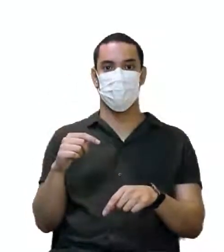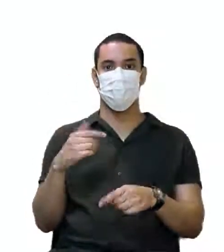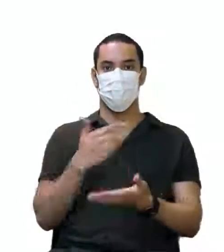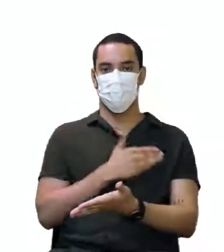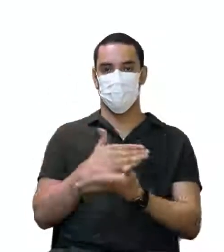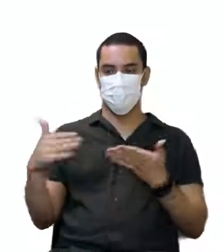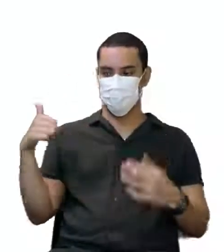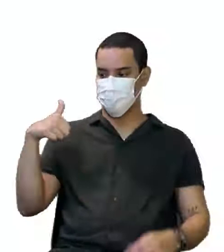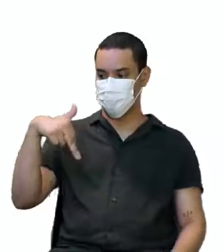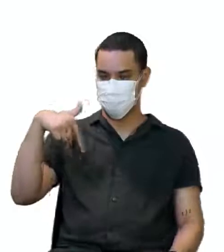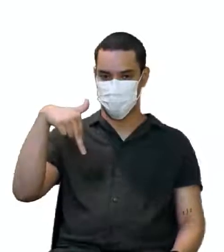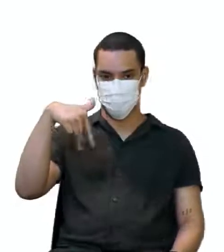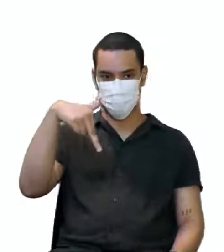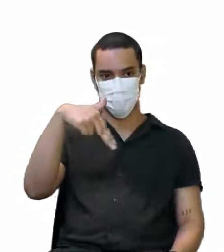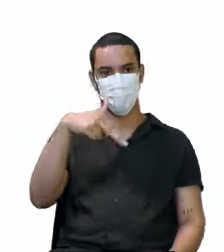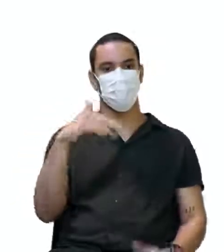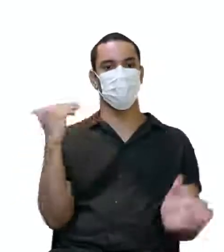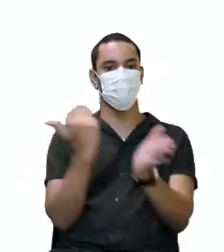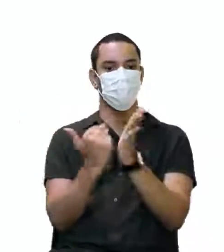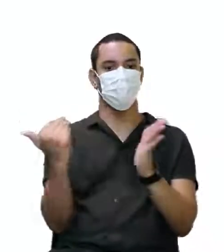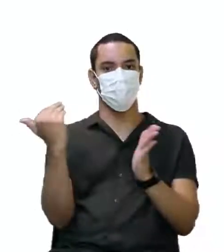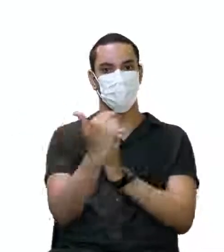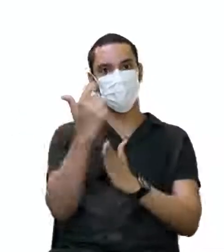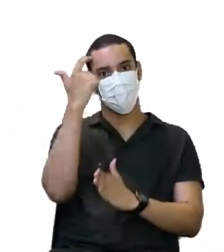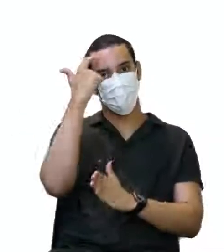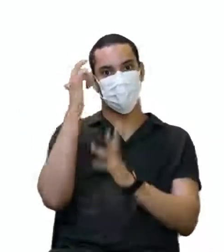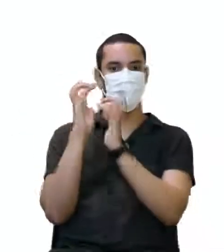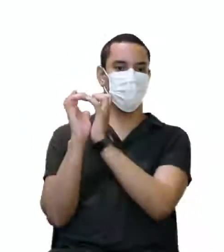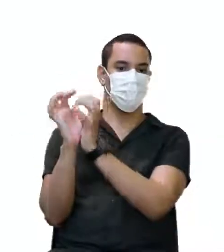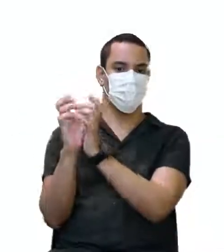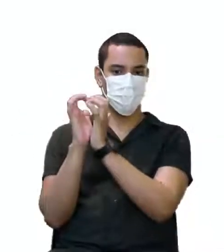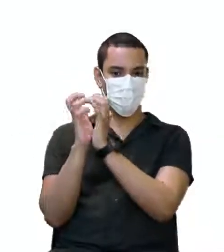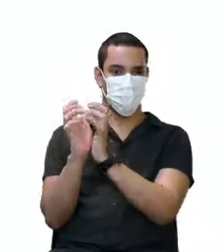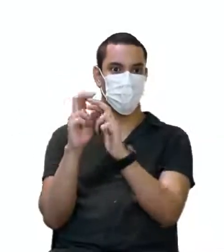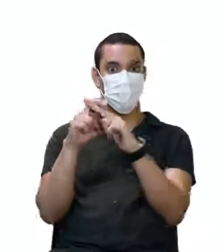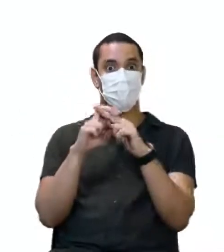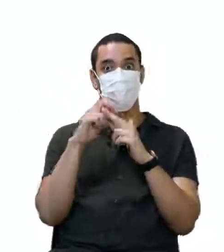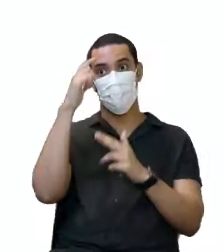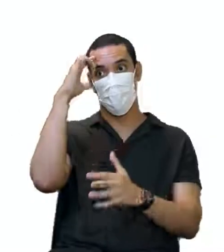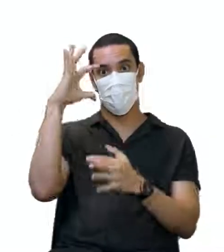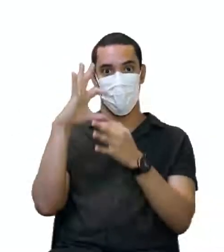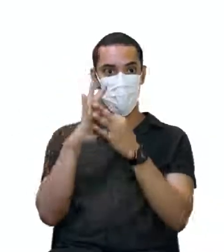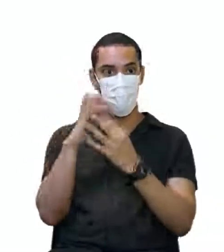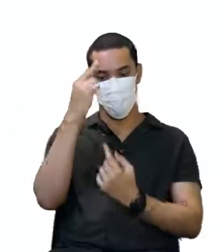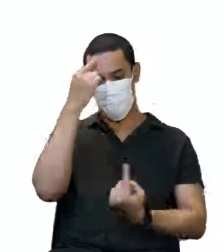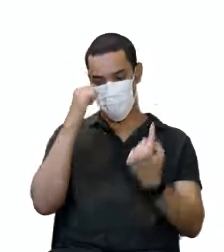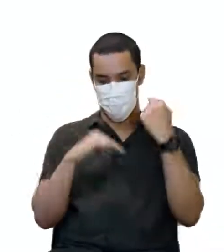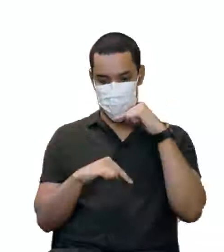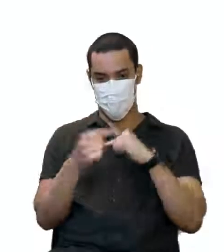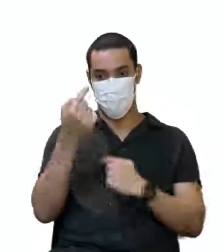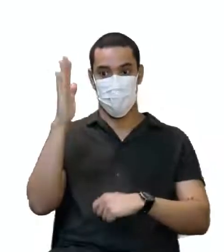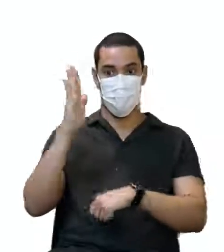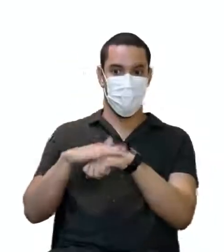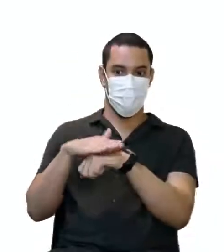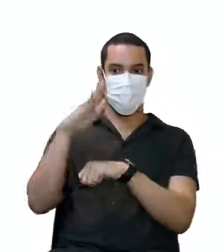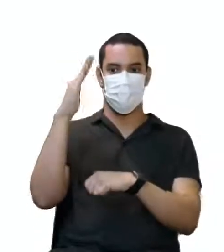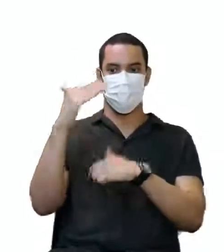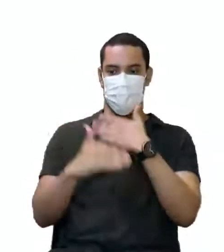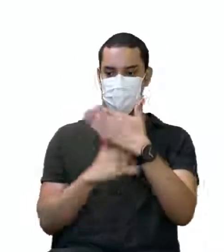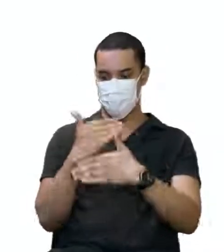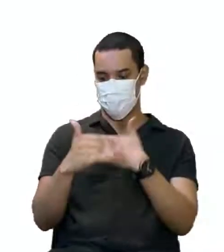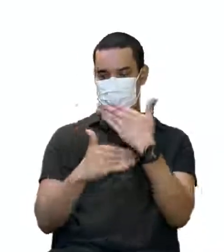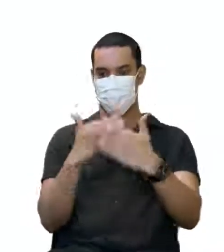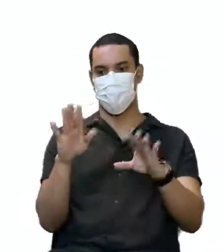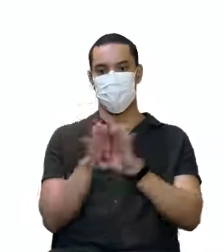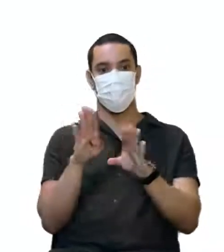ereta, aumentando a sua massa cerebral. Então, as conexões nervosas estão aí em longo